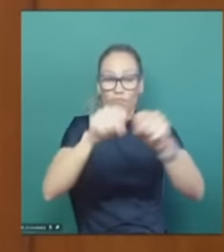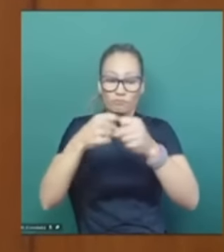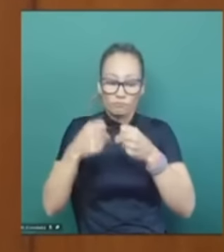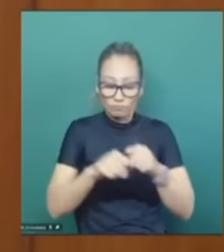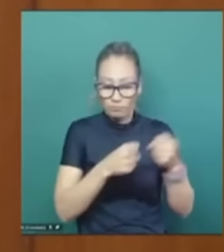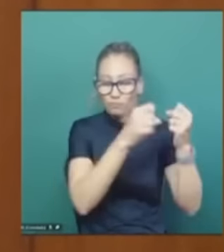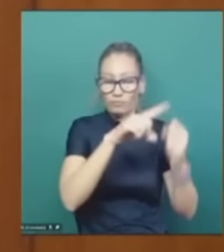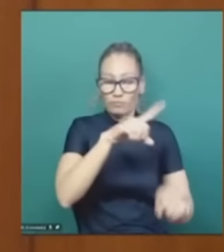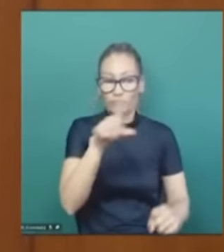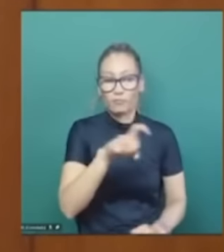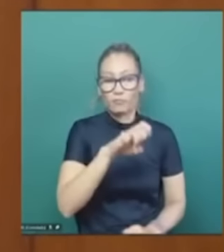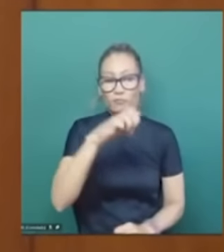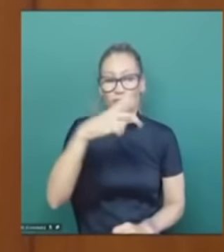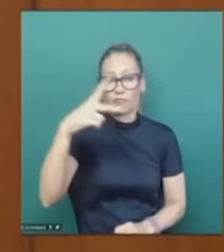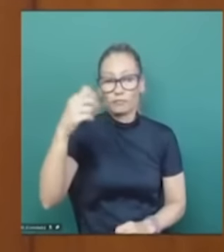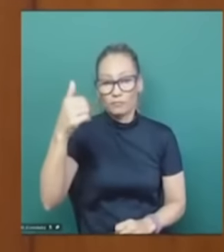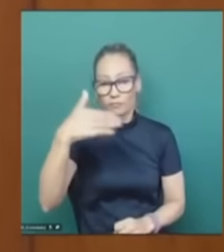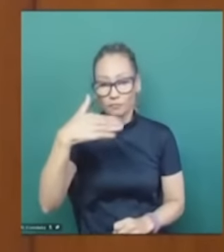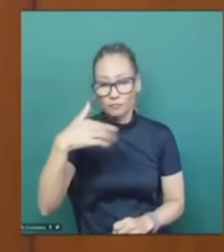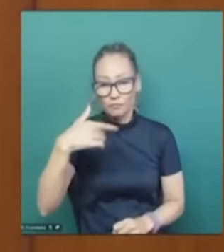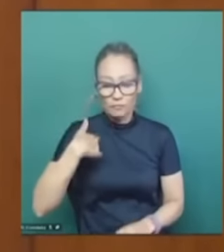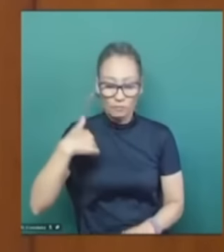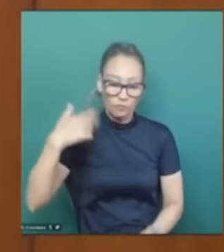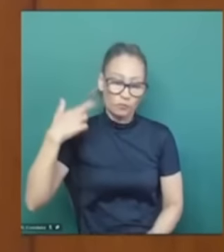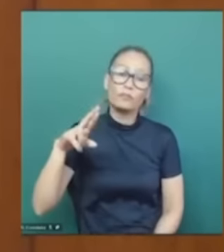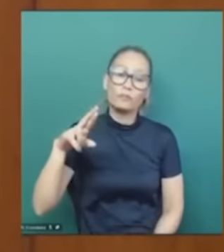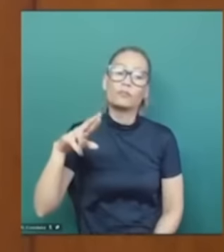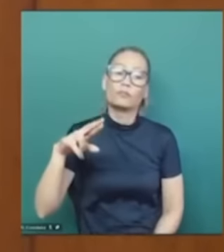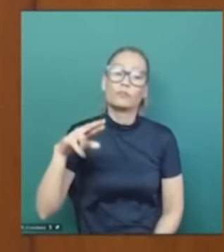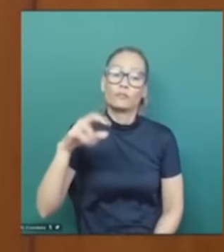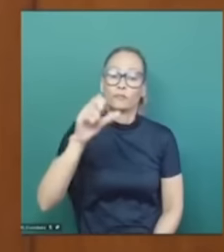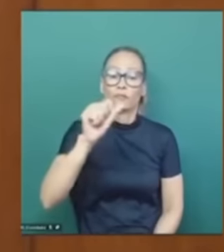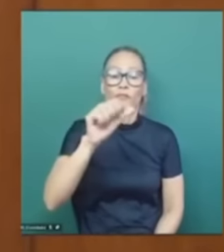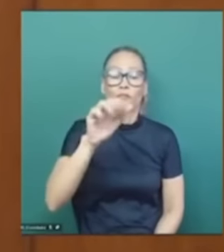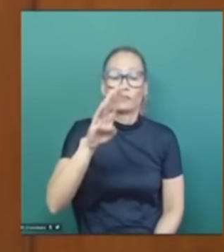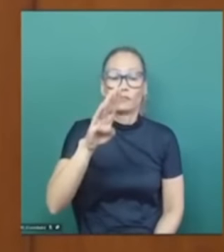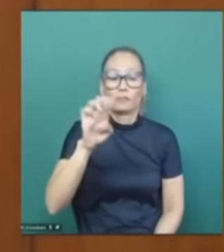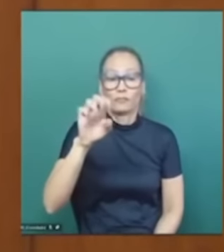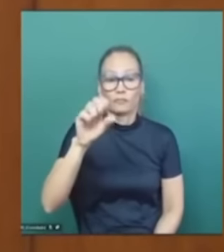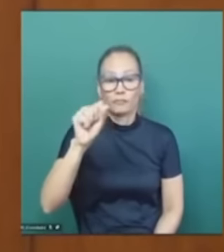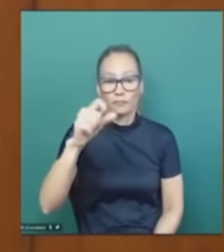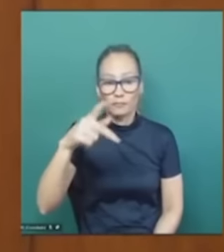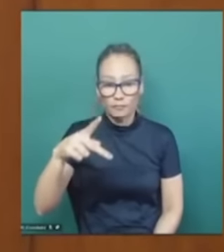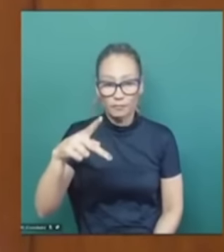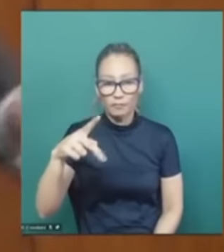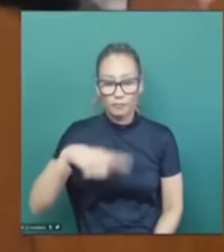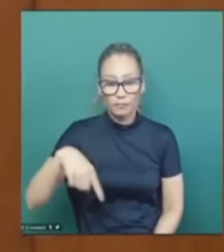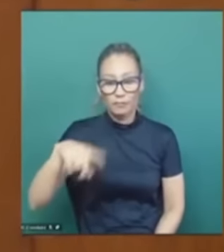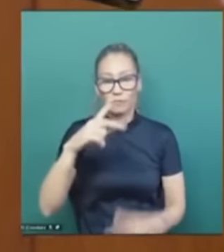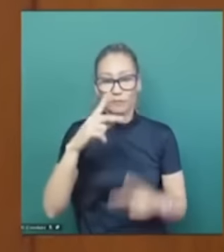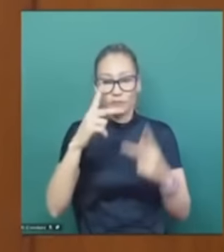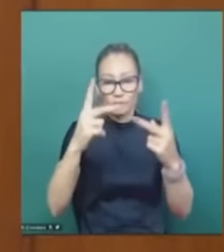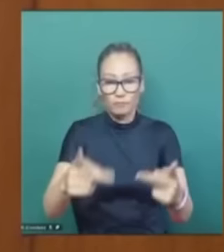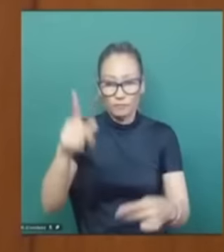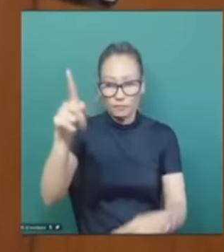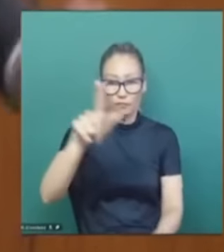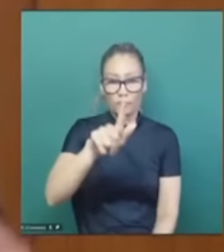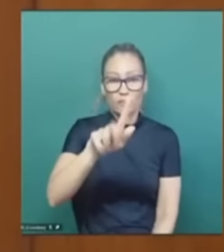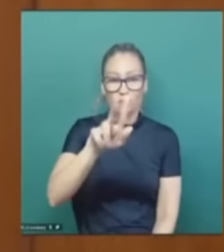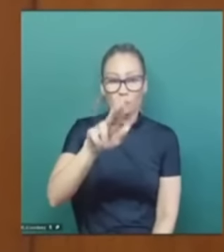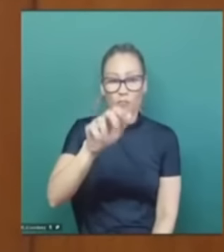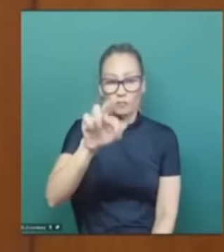sou relator da Comissão da Privatização da Sabesp aqui na Câmara de São Paulo. Nós fizemos uma visita à represa Guarapiranga, o vereador Marlon, o vereador